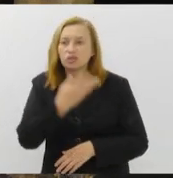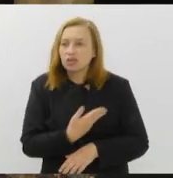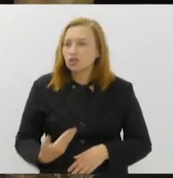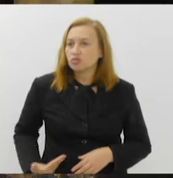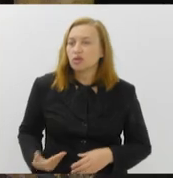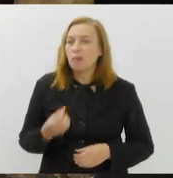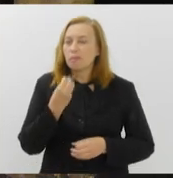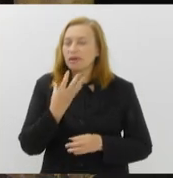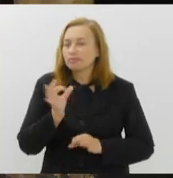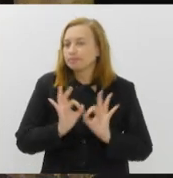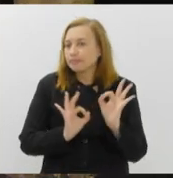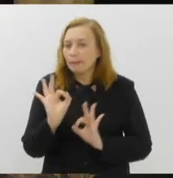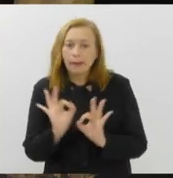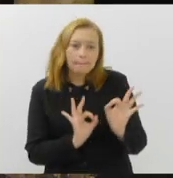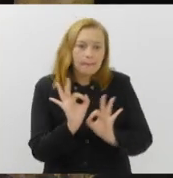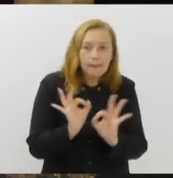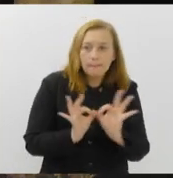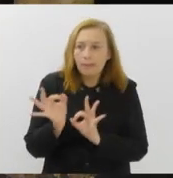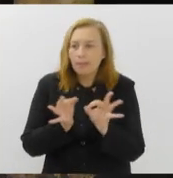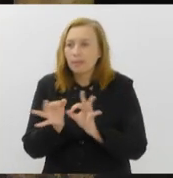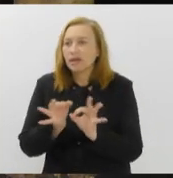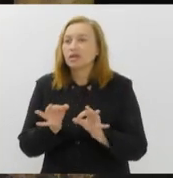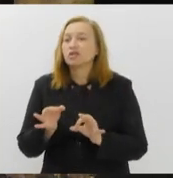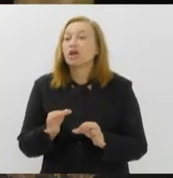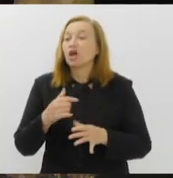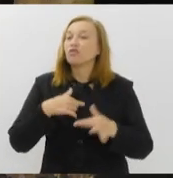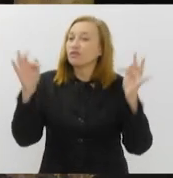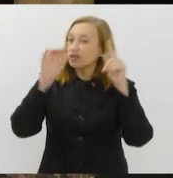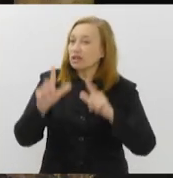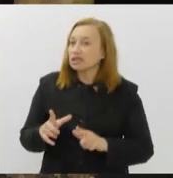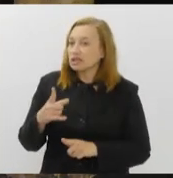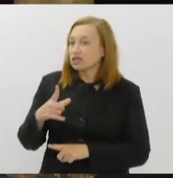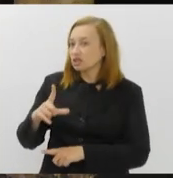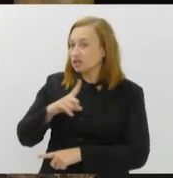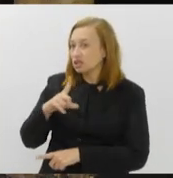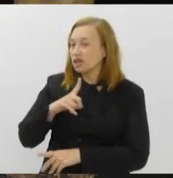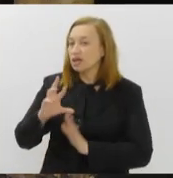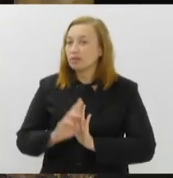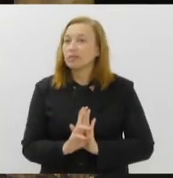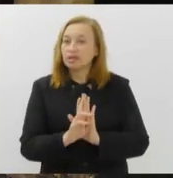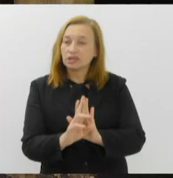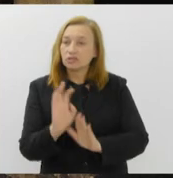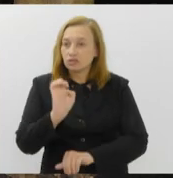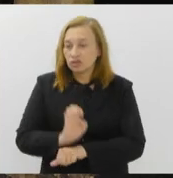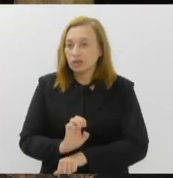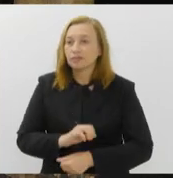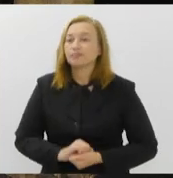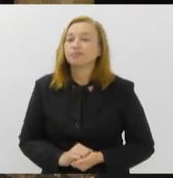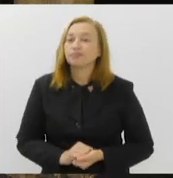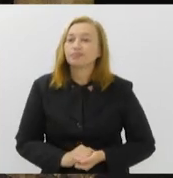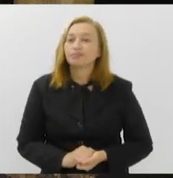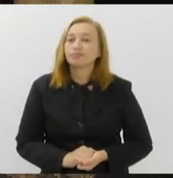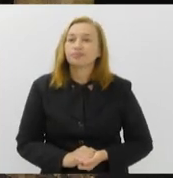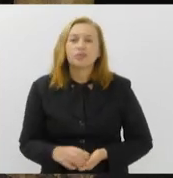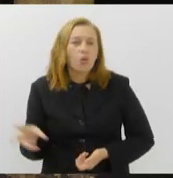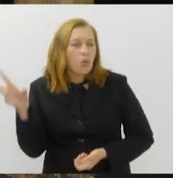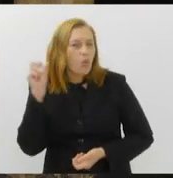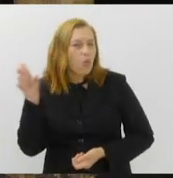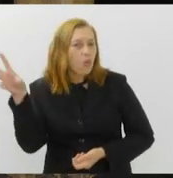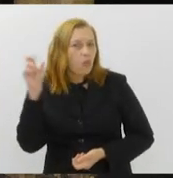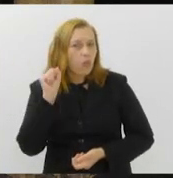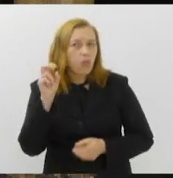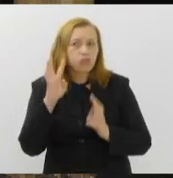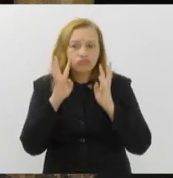bem elaboradas e muito bem concretizadas. Fiquei feliz que a gente tenha aqui representantes do Estado, né? Ouvi com muito interesse,